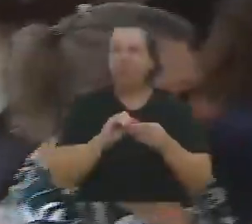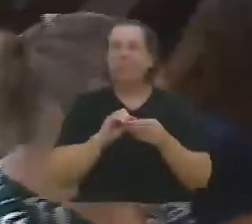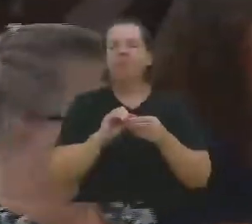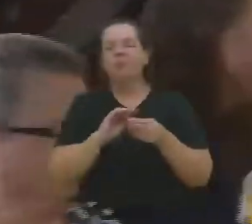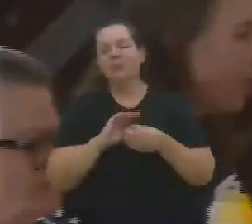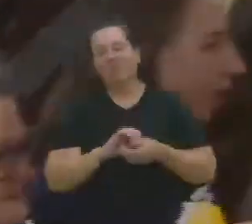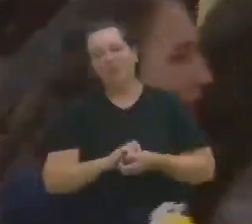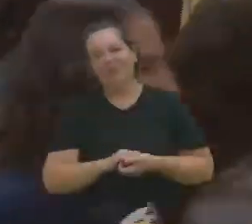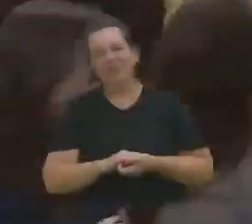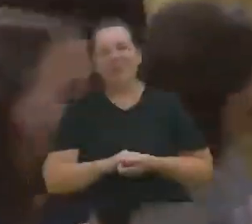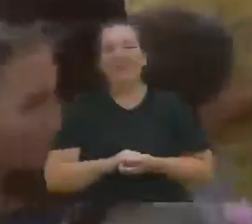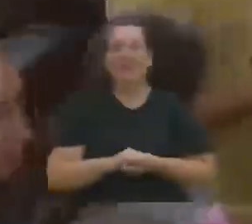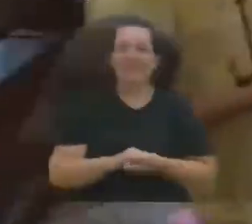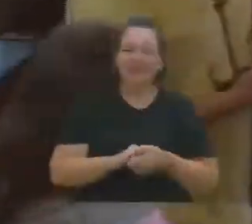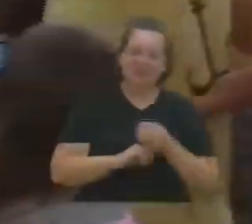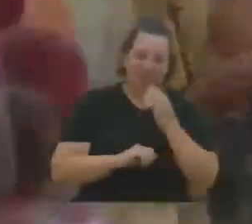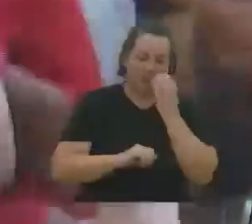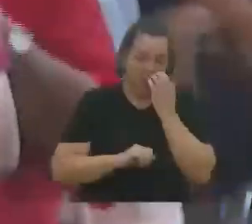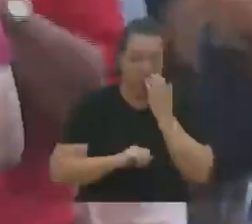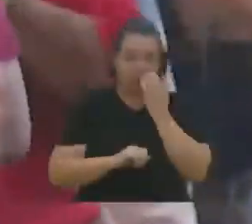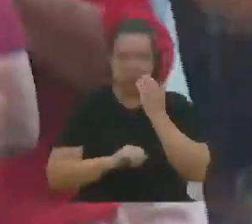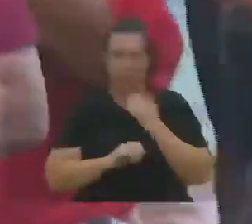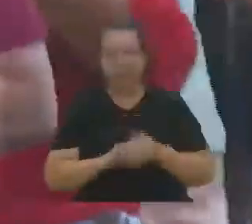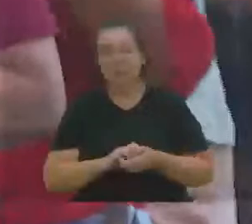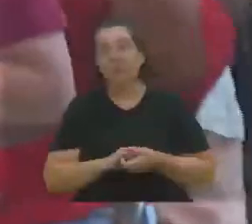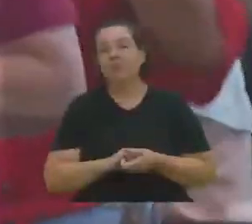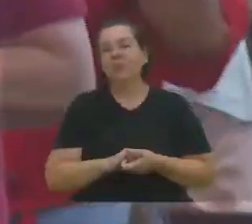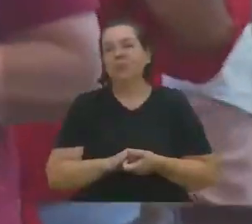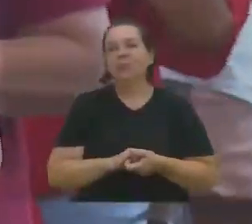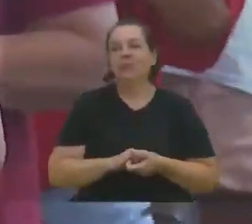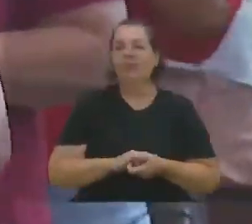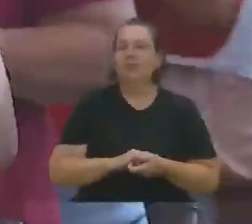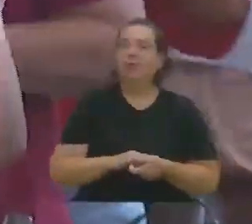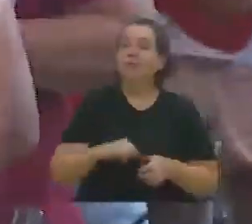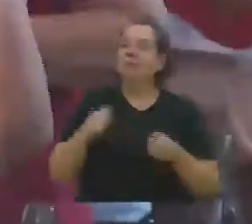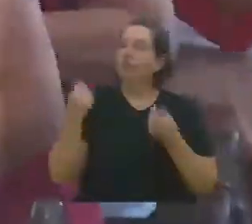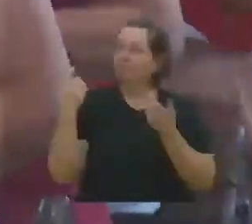Senhor, ao seu dispor.